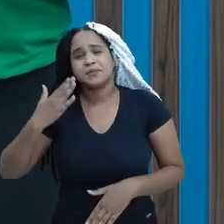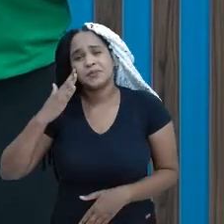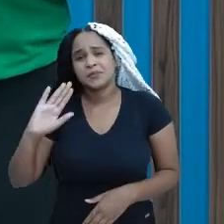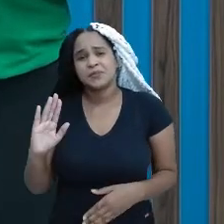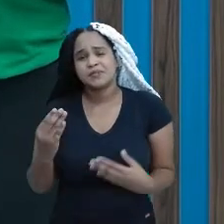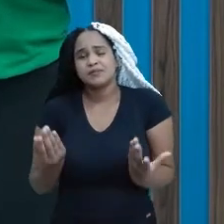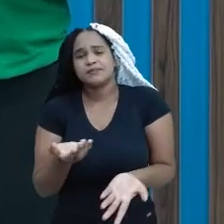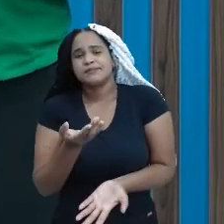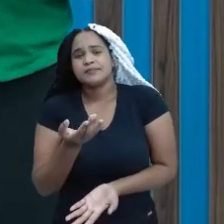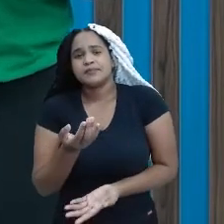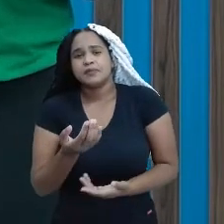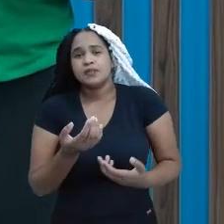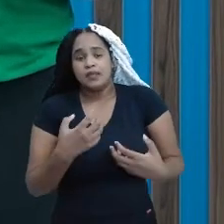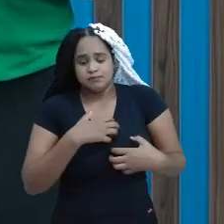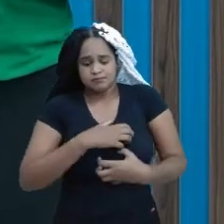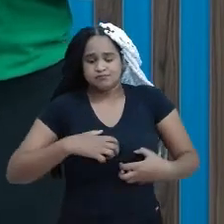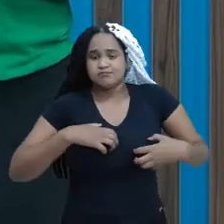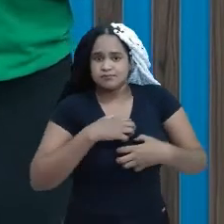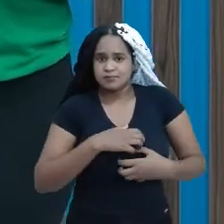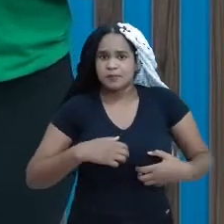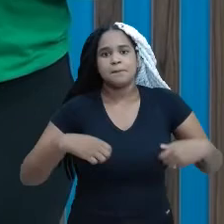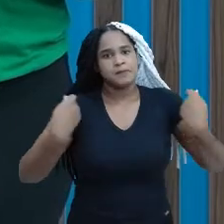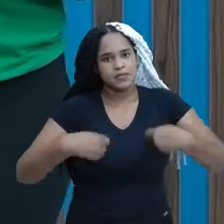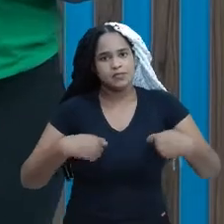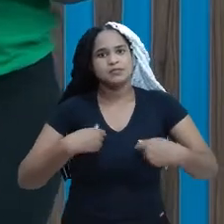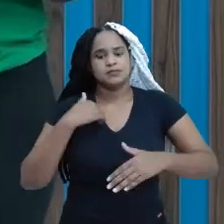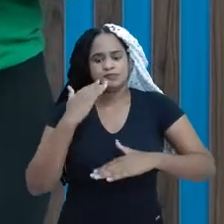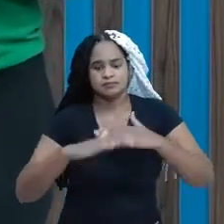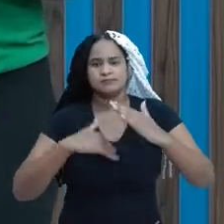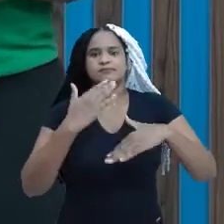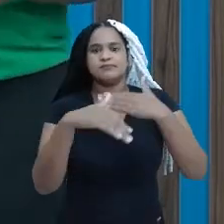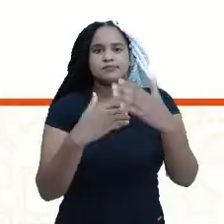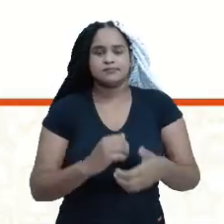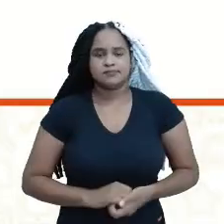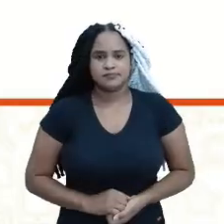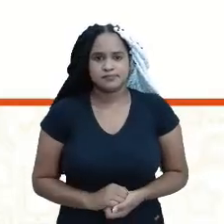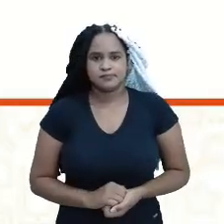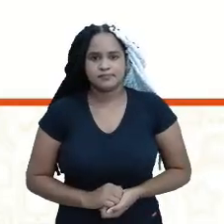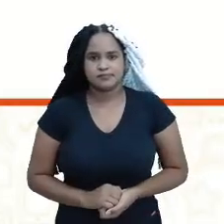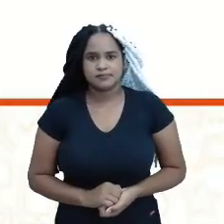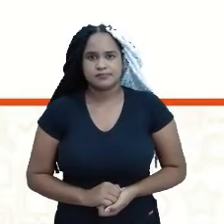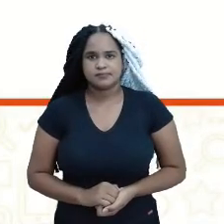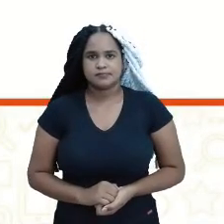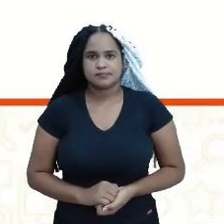esse desconforto vai gerar crescimento.